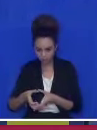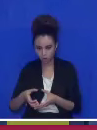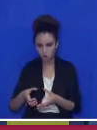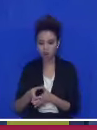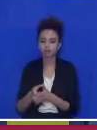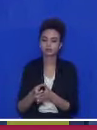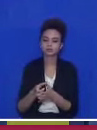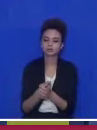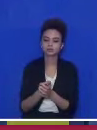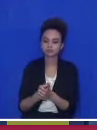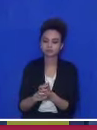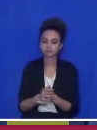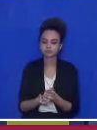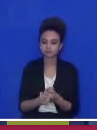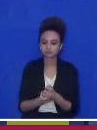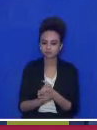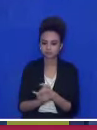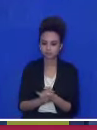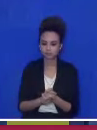01 a 50.